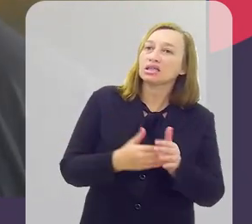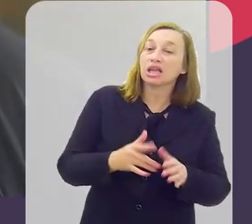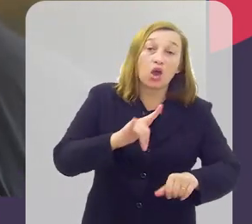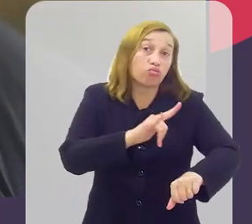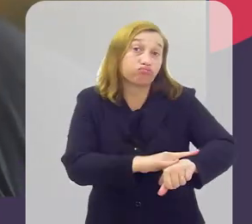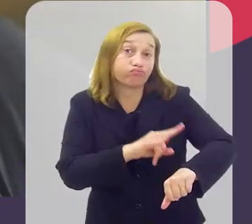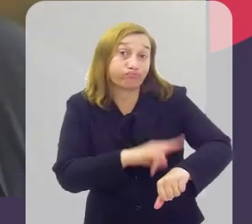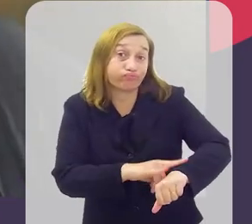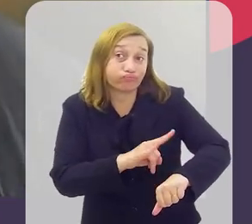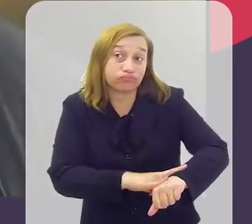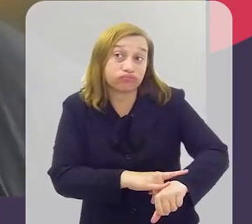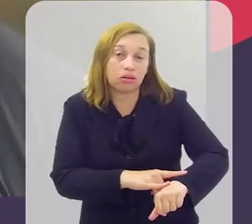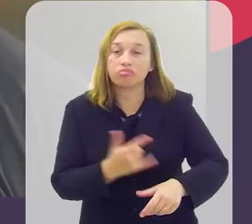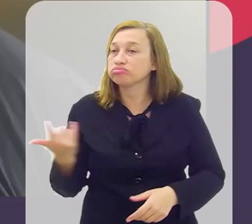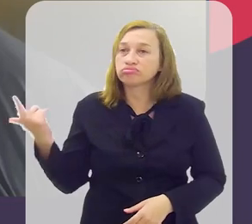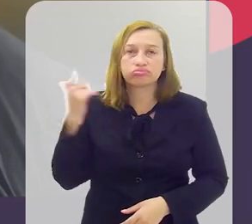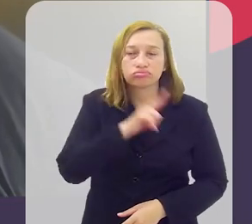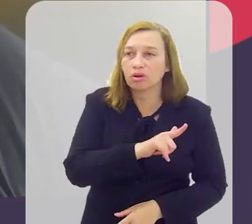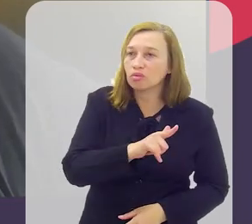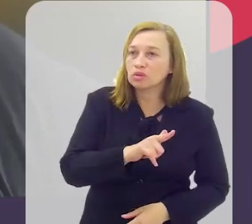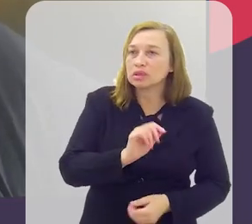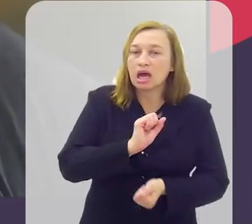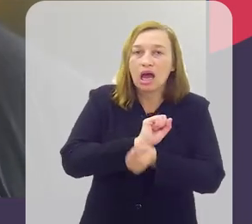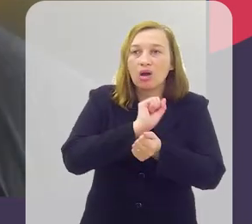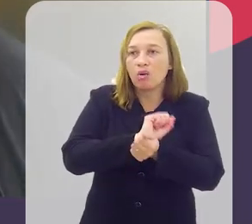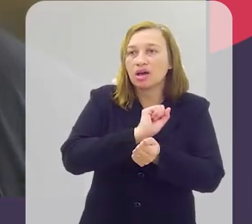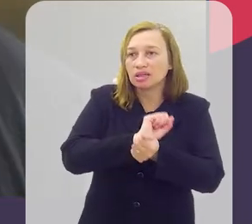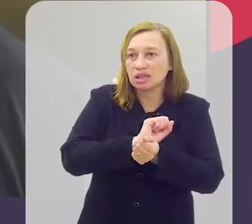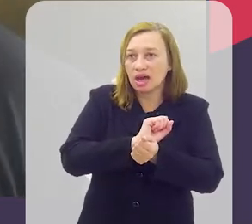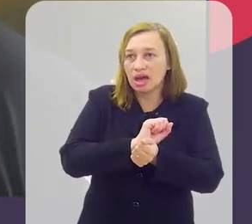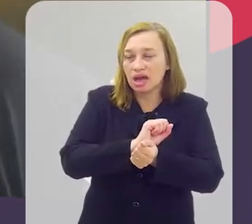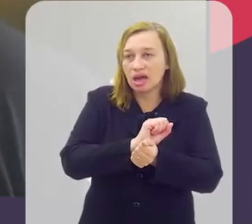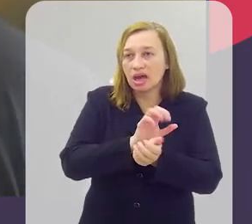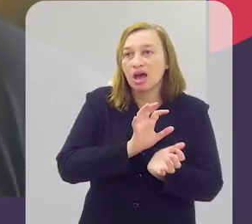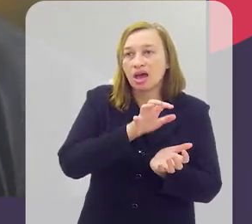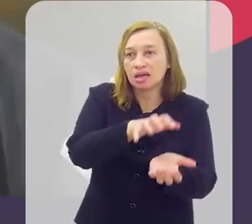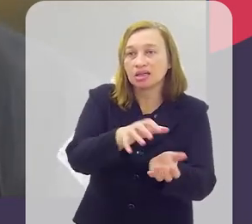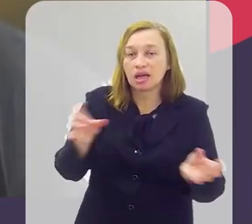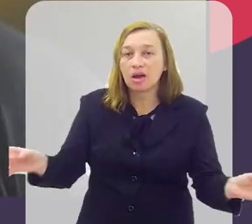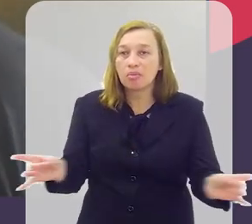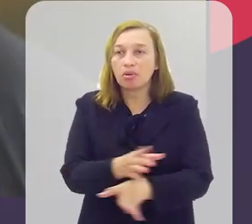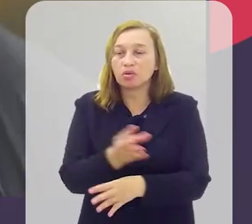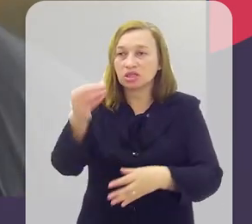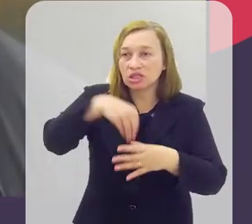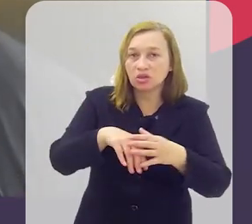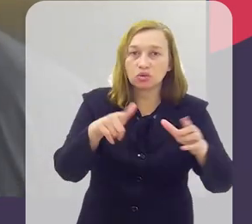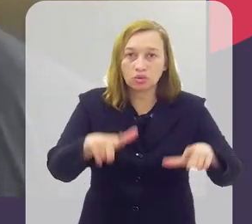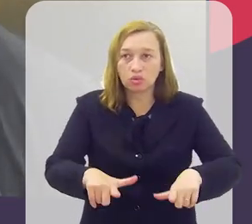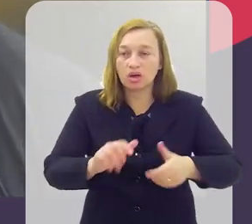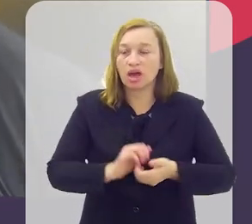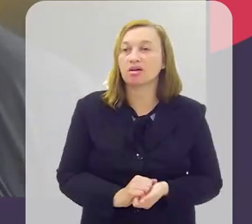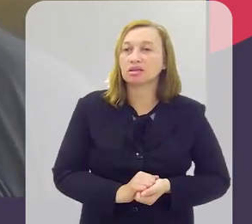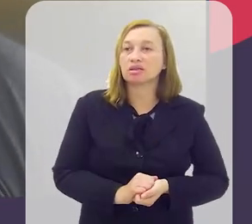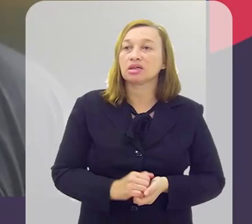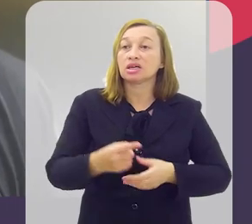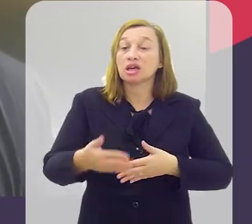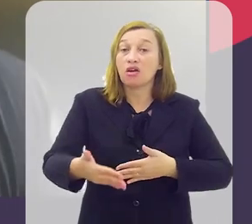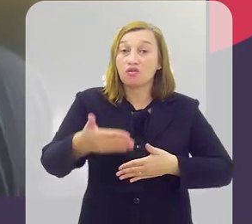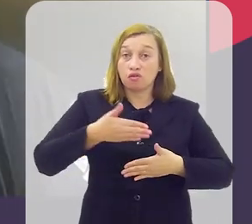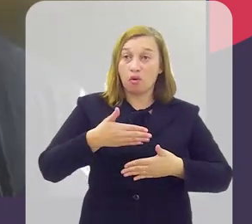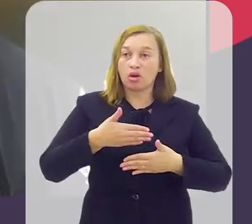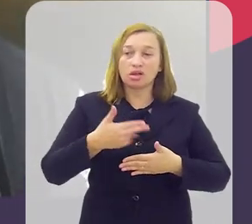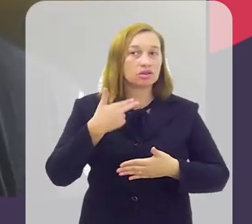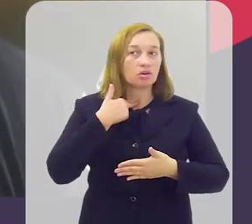até um banheiro, ou não conseguir esperar a entrega ficar pronta dentro do estabelecimento, tem que ficar do